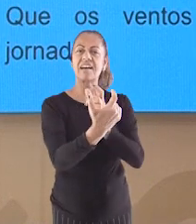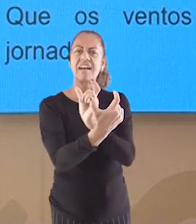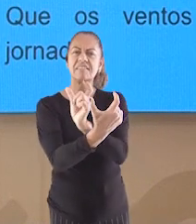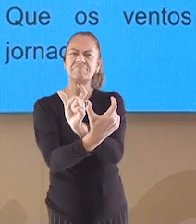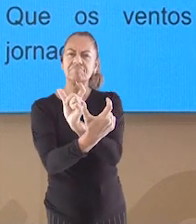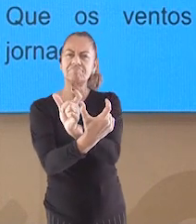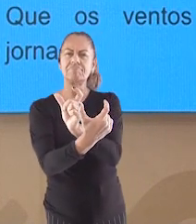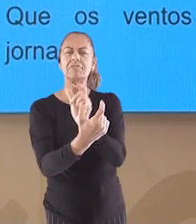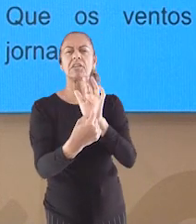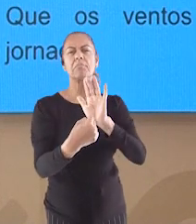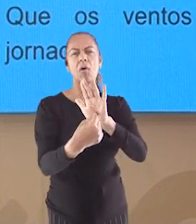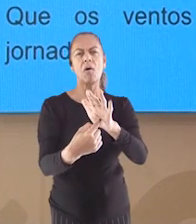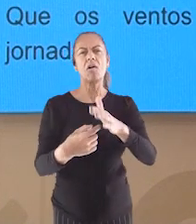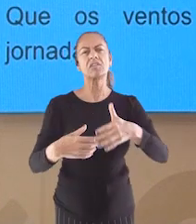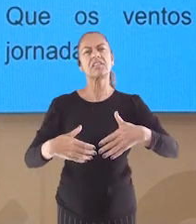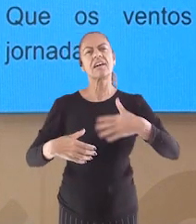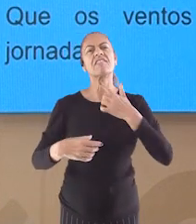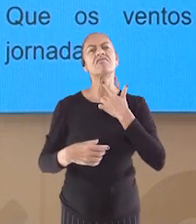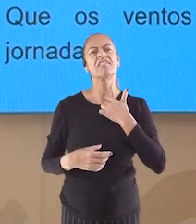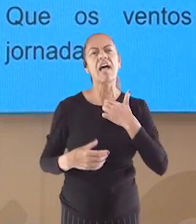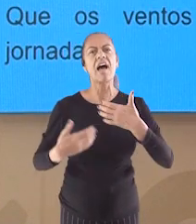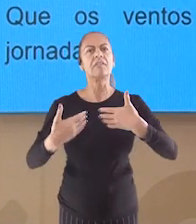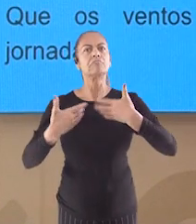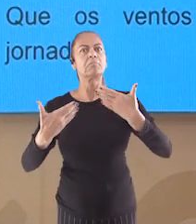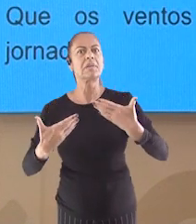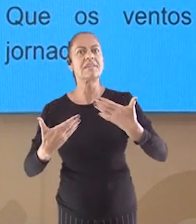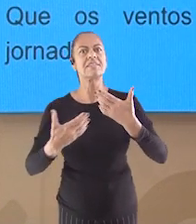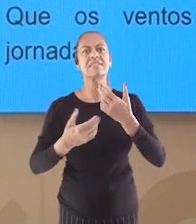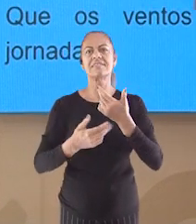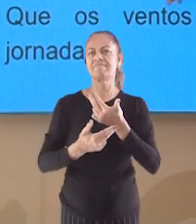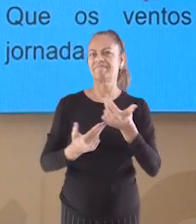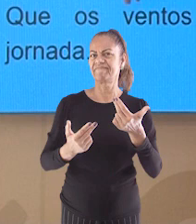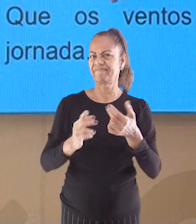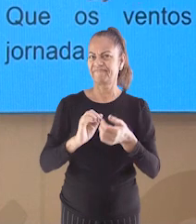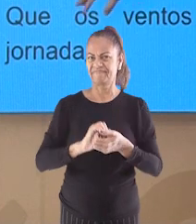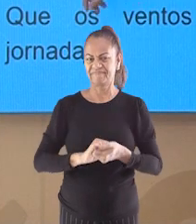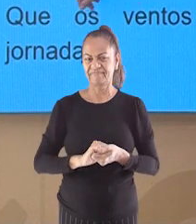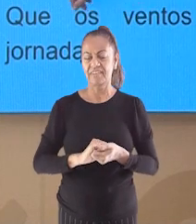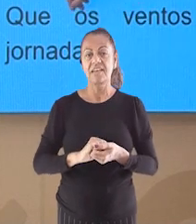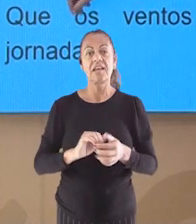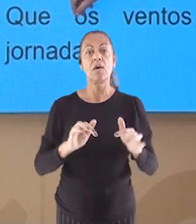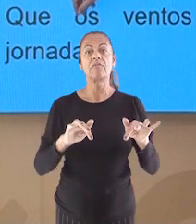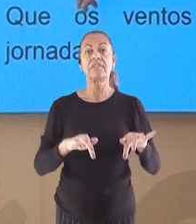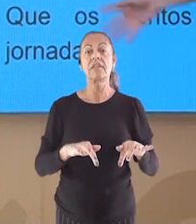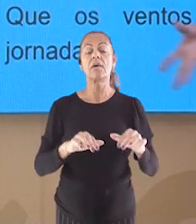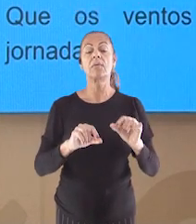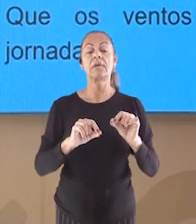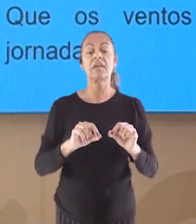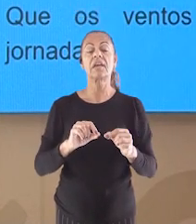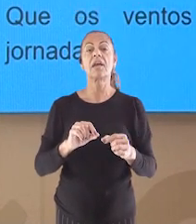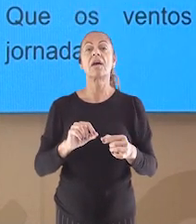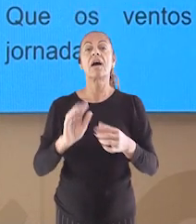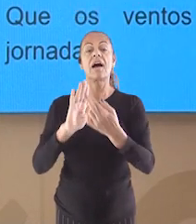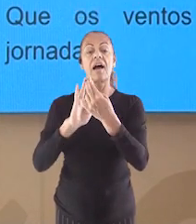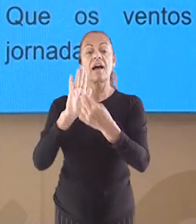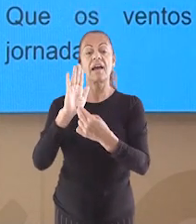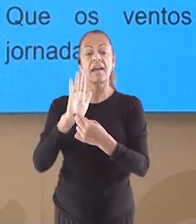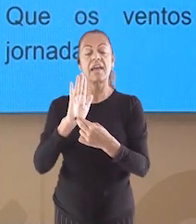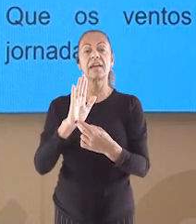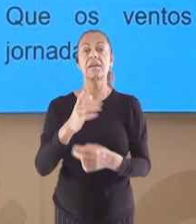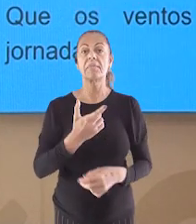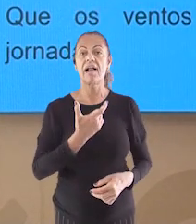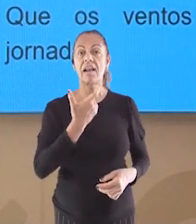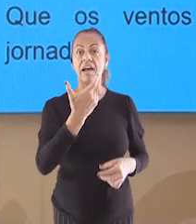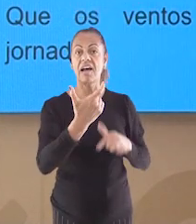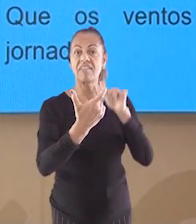próclises, porque os pronomes estão antes dos verbos e estão utilizados de maneira correta porque estão em frases